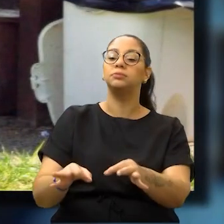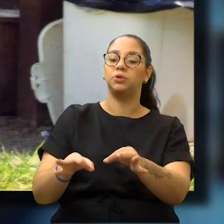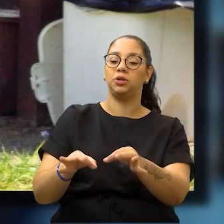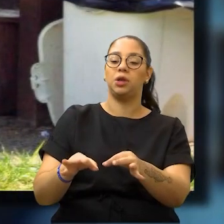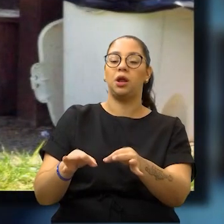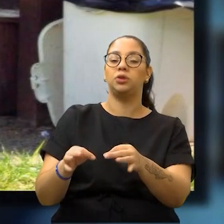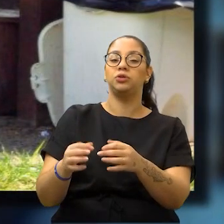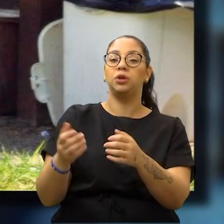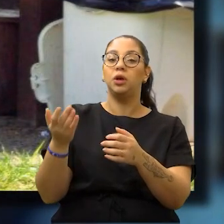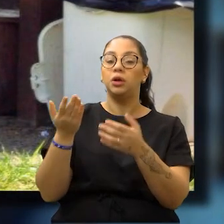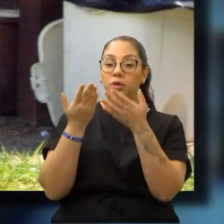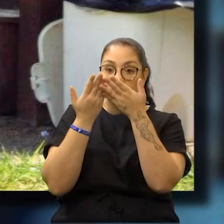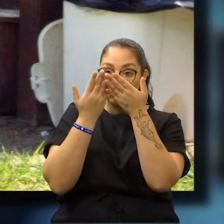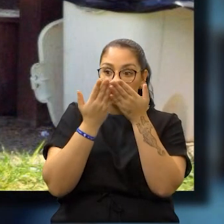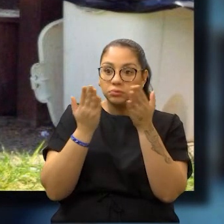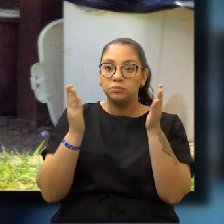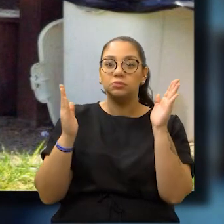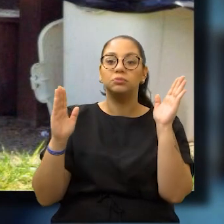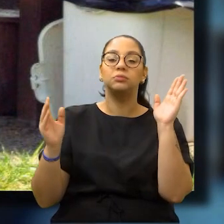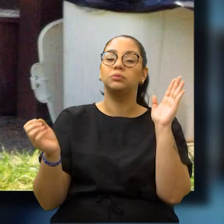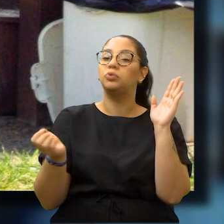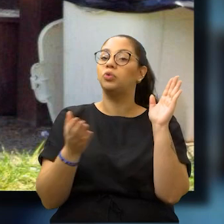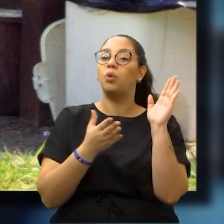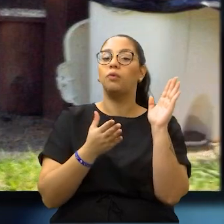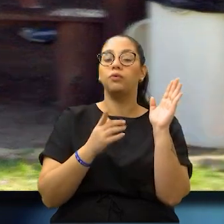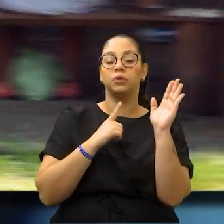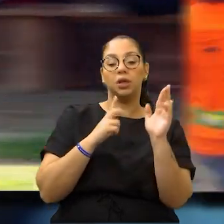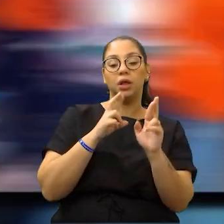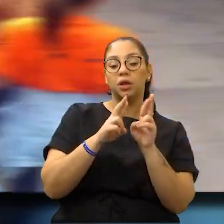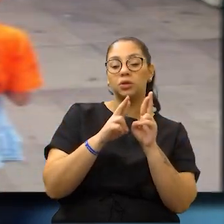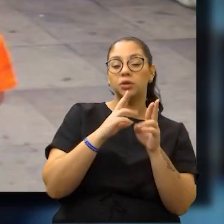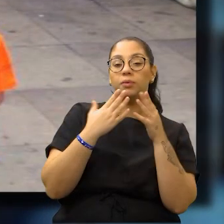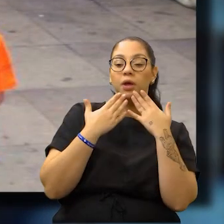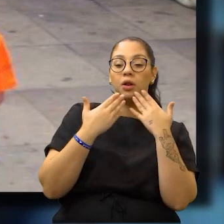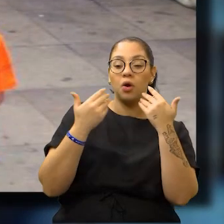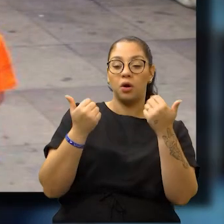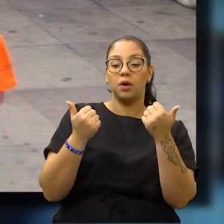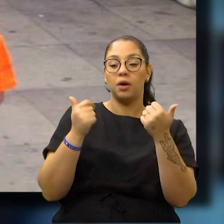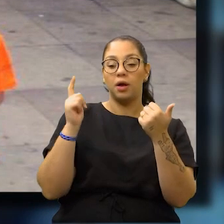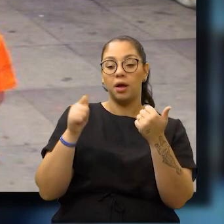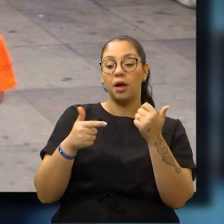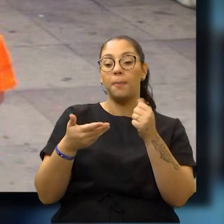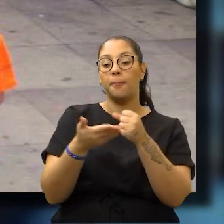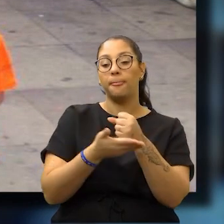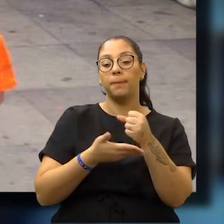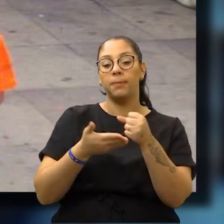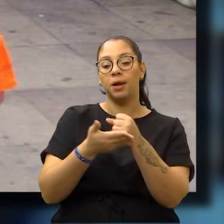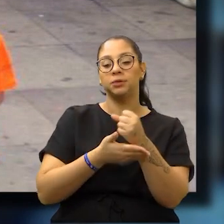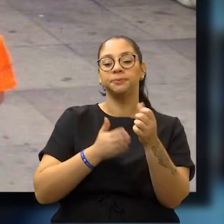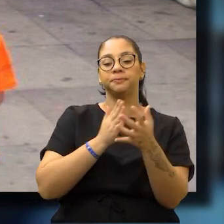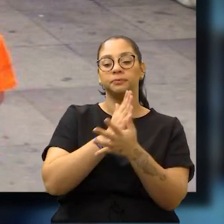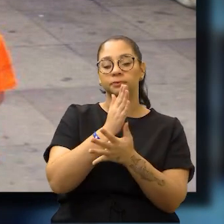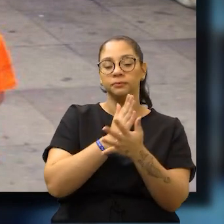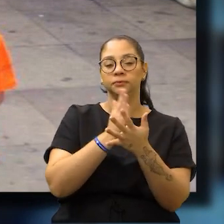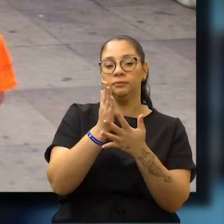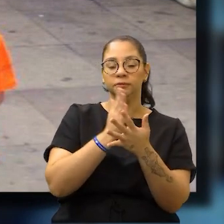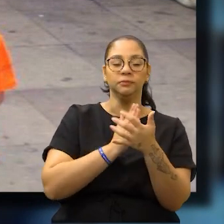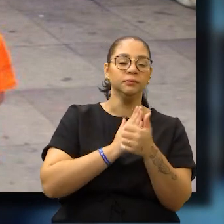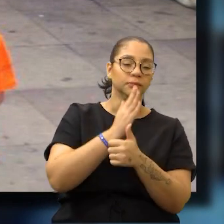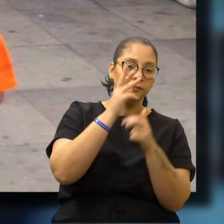novos horizontes, ter um relacionamento melhor. Então, os pilares são os pilares